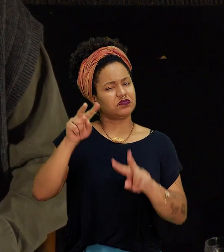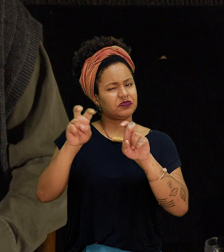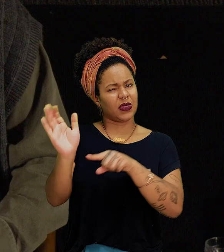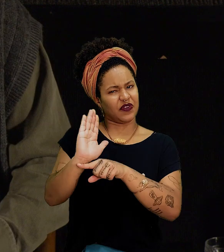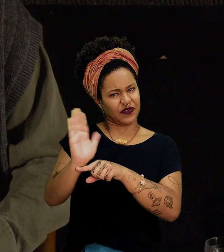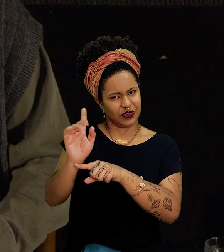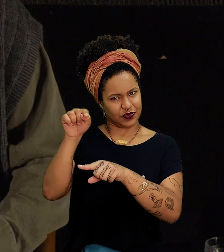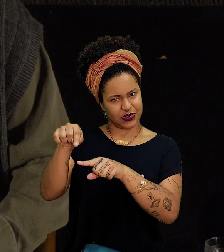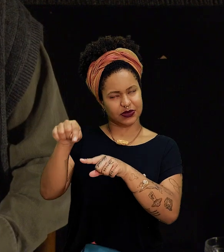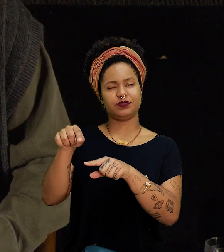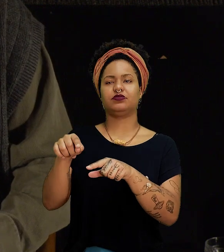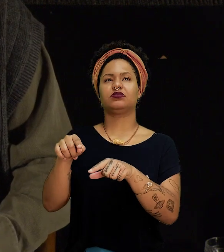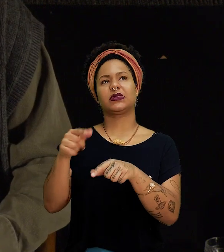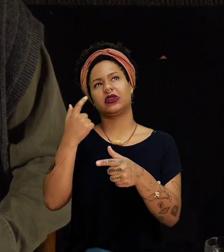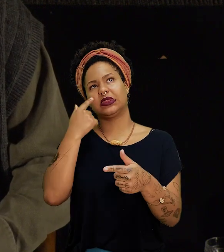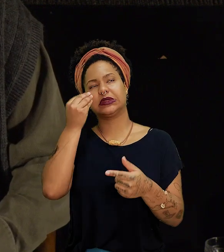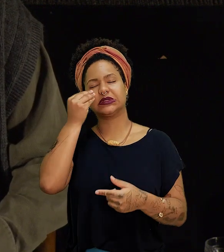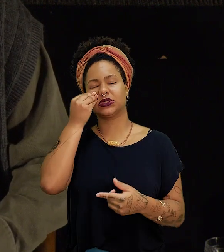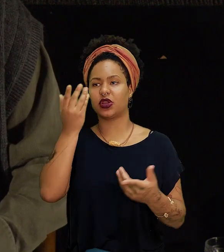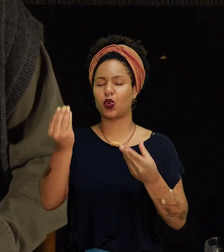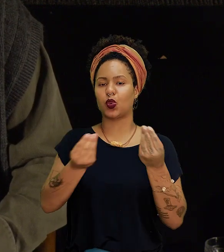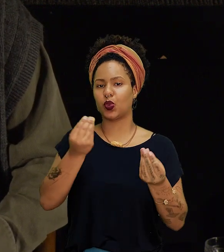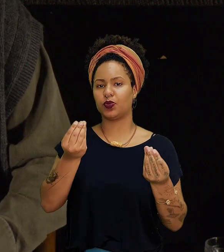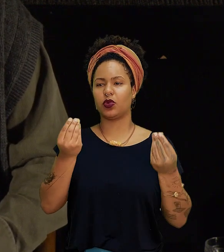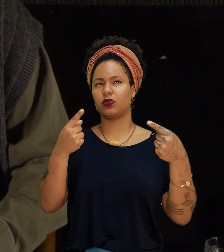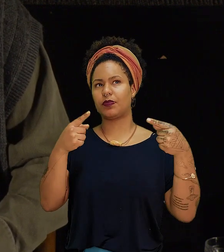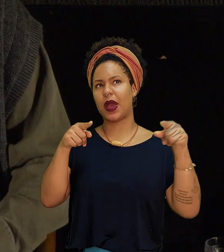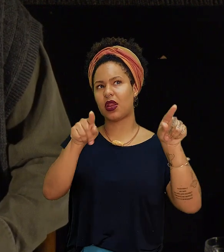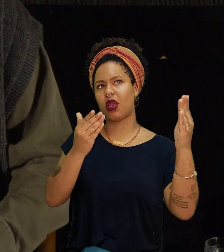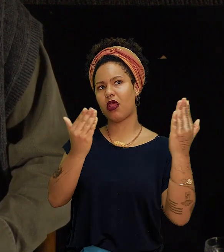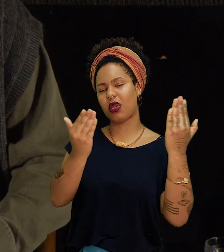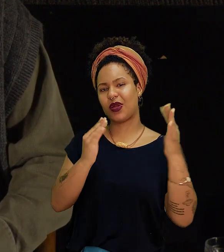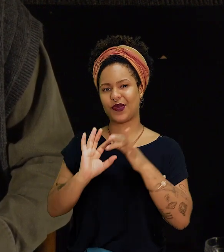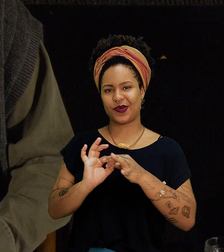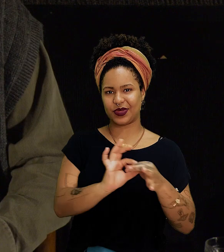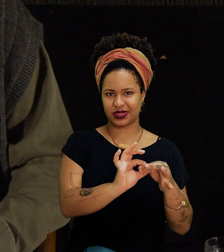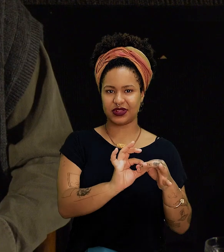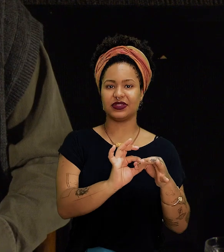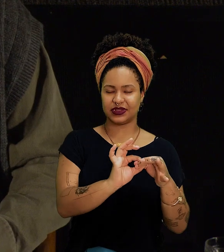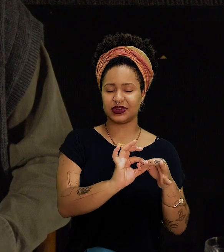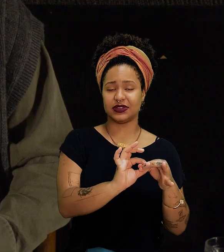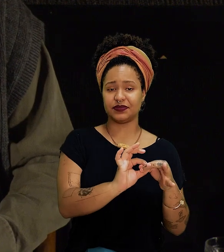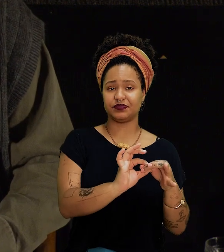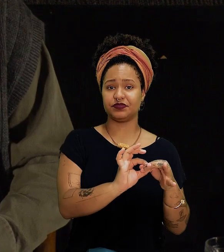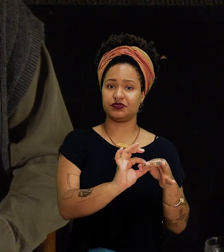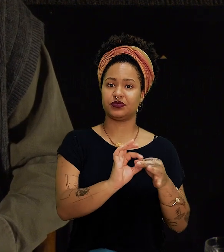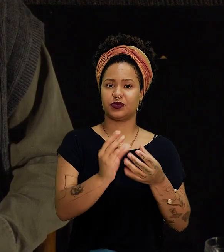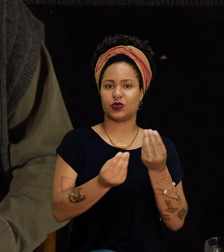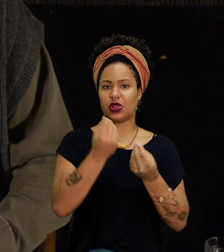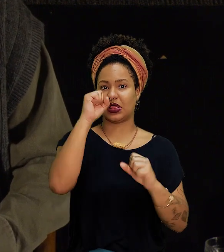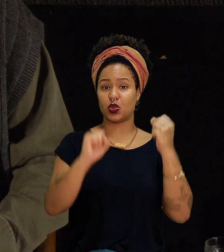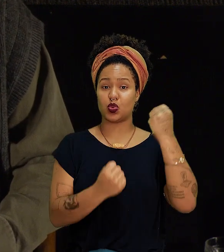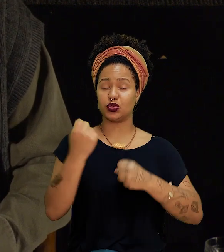Pensando no filme e fazendo um paralelo com o contexto